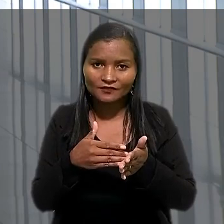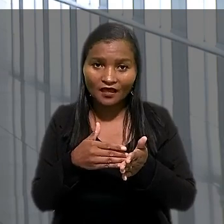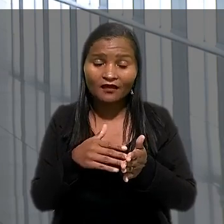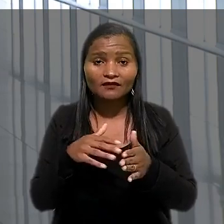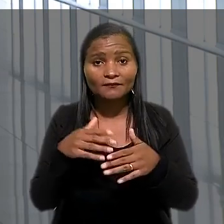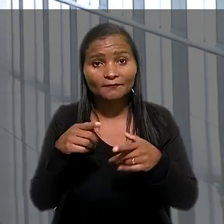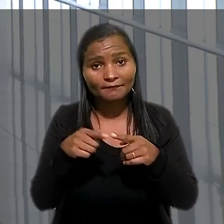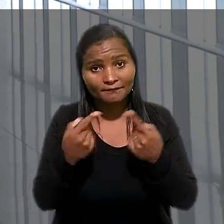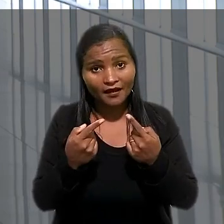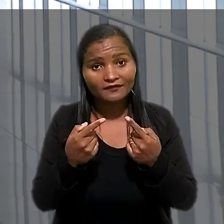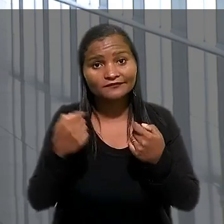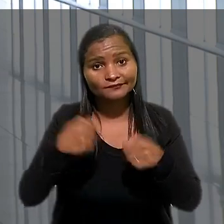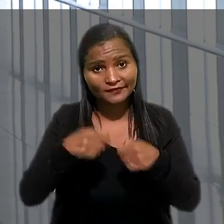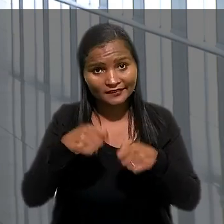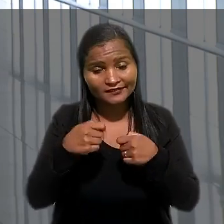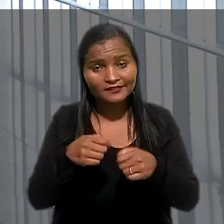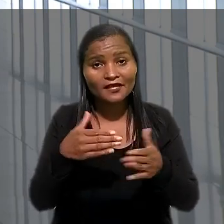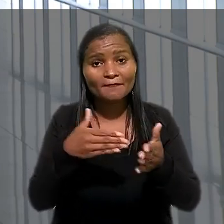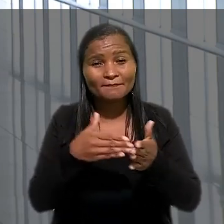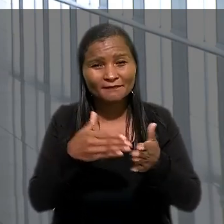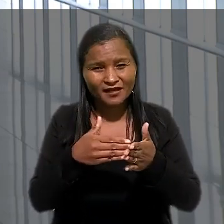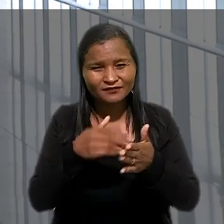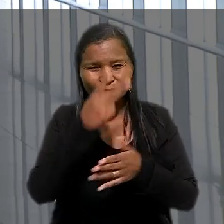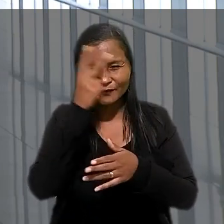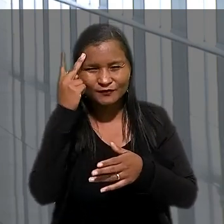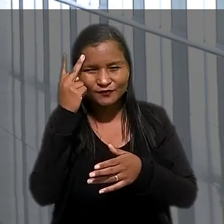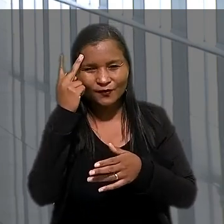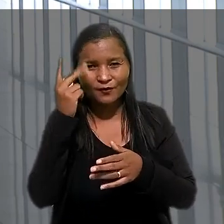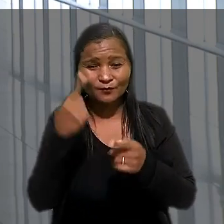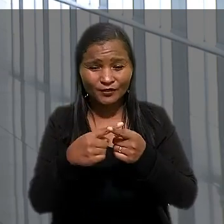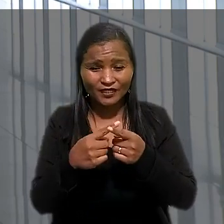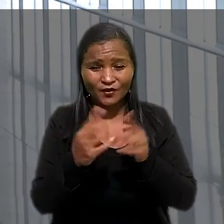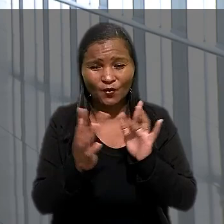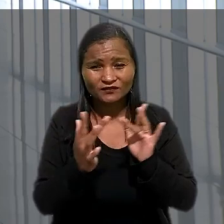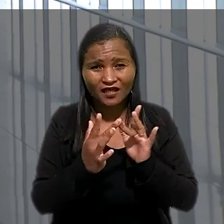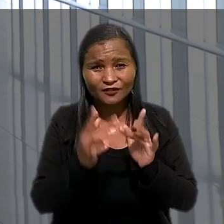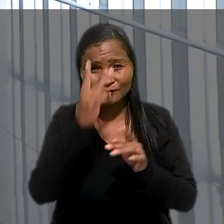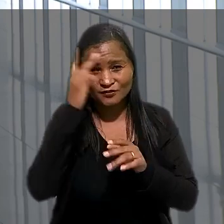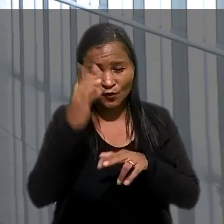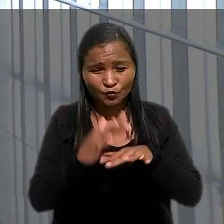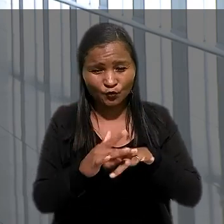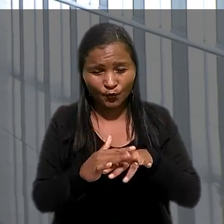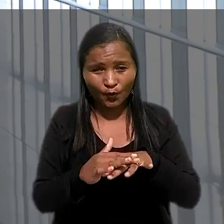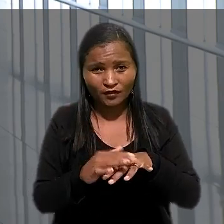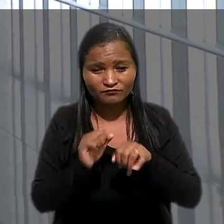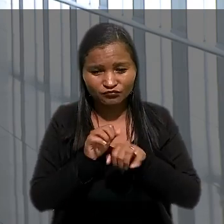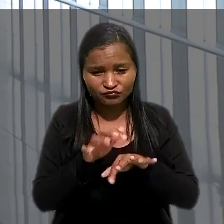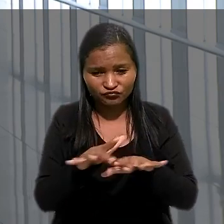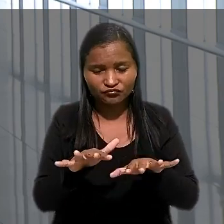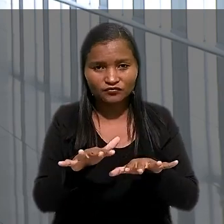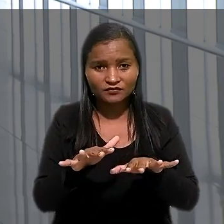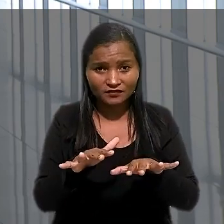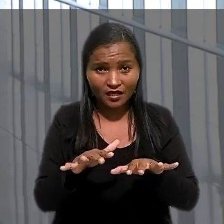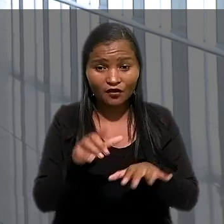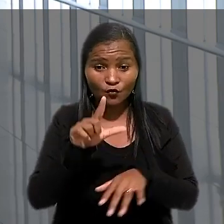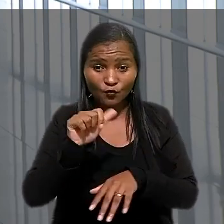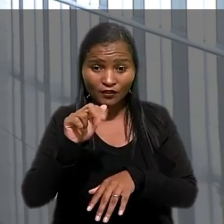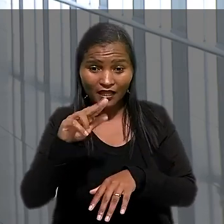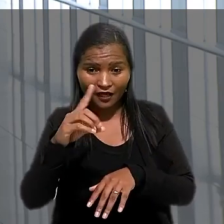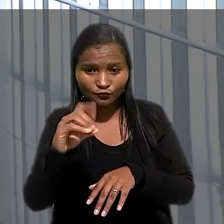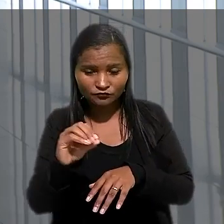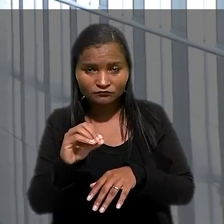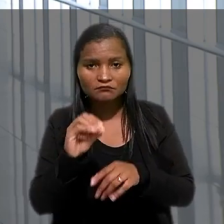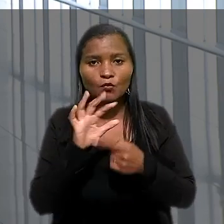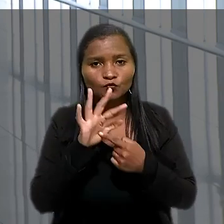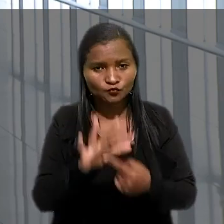com pacientes diagnosticados com doenças infecto-contagiosas. O laudo pericial constatou que os profissionais